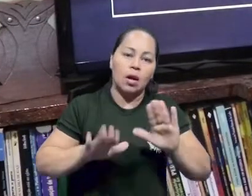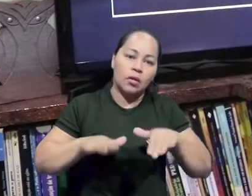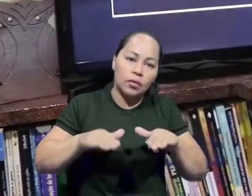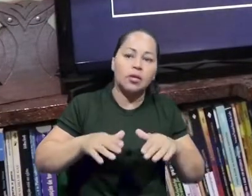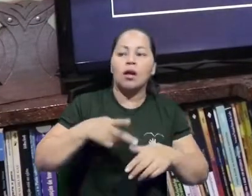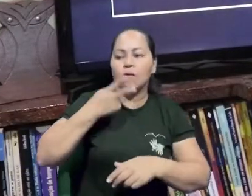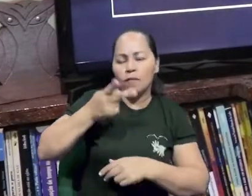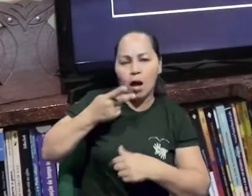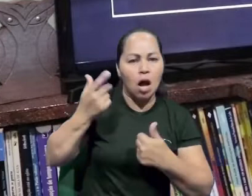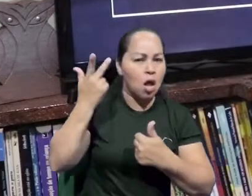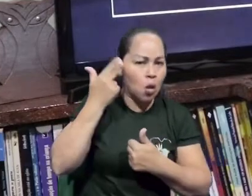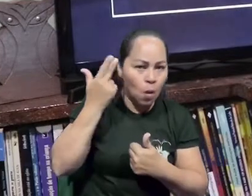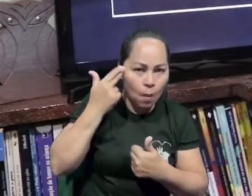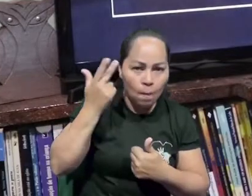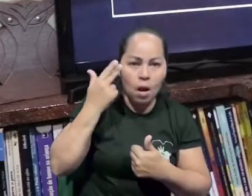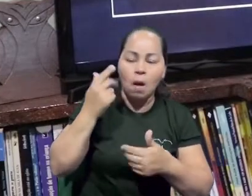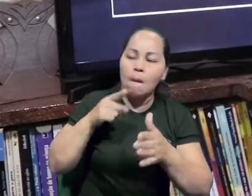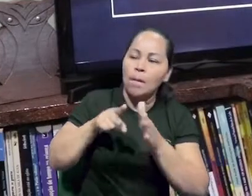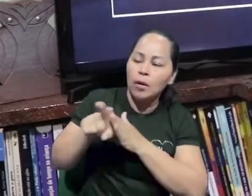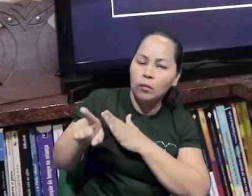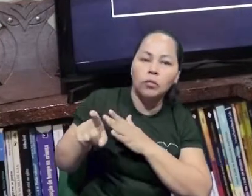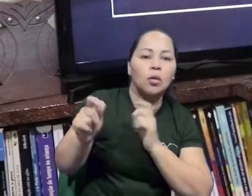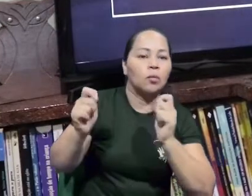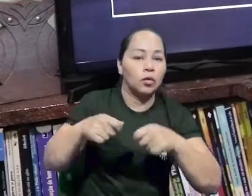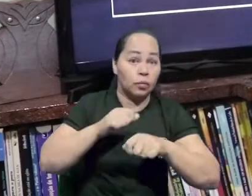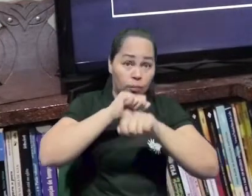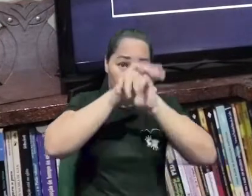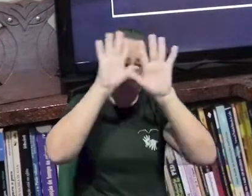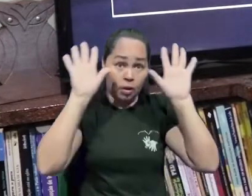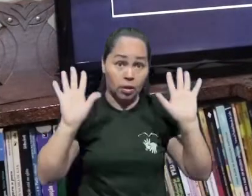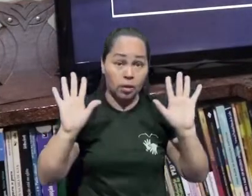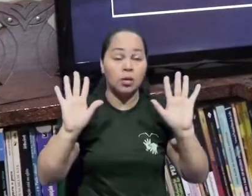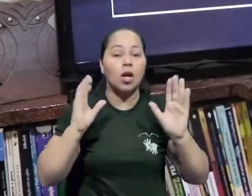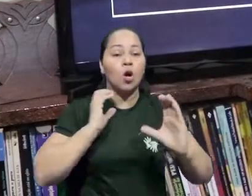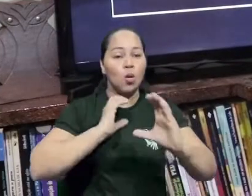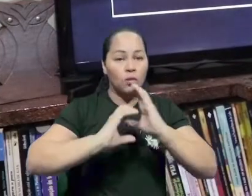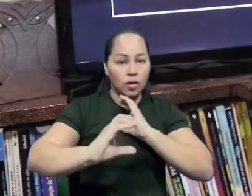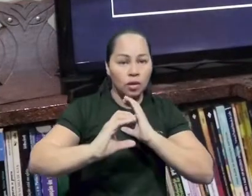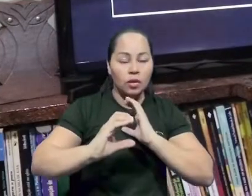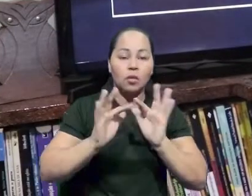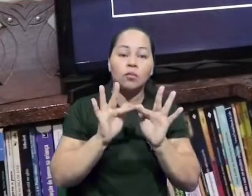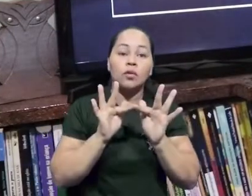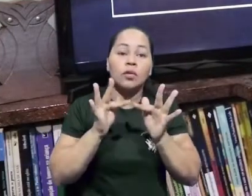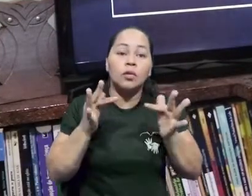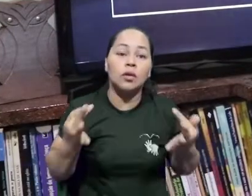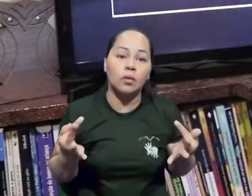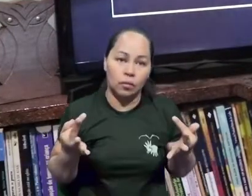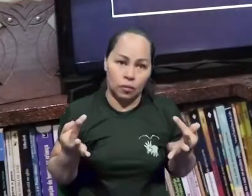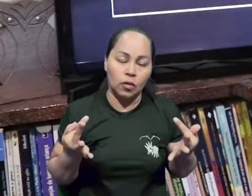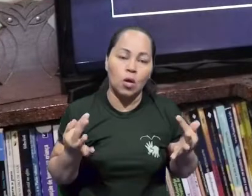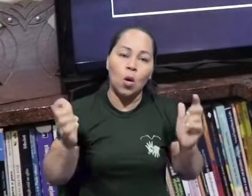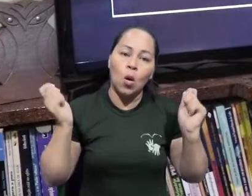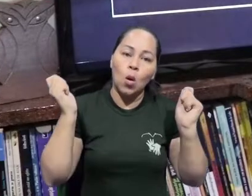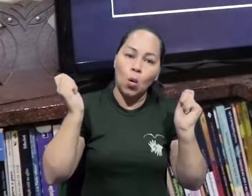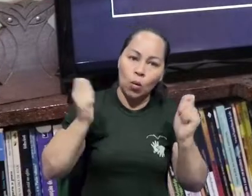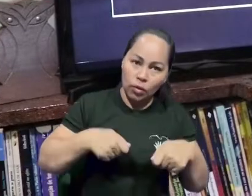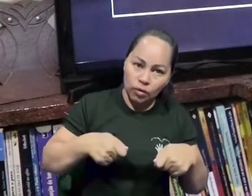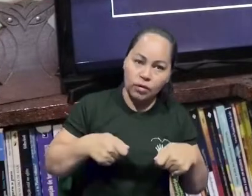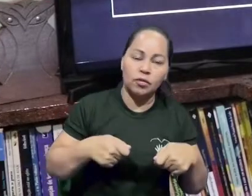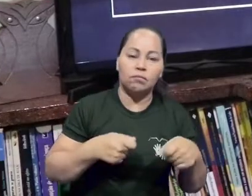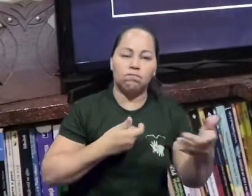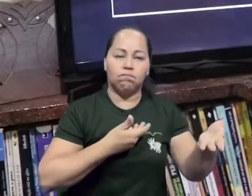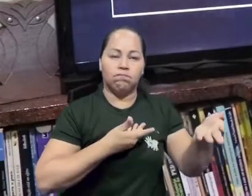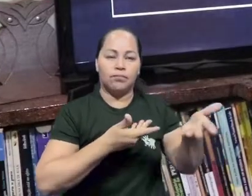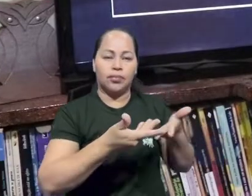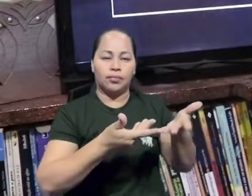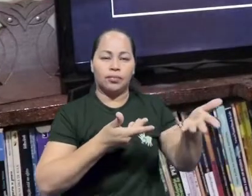de falas, comandos e questionamentos. Clareza e coerência na comunicação simples, tá? Então, as